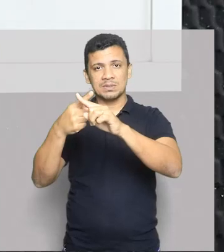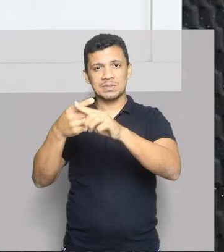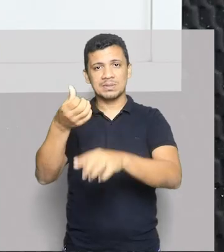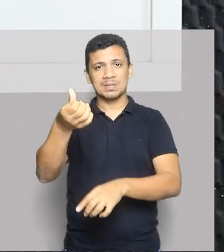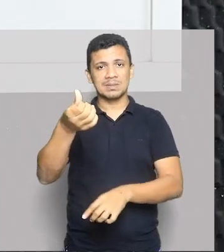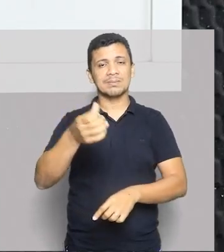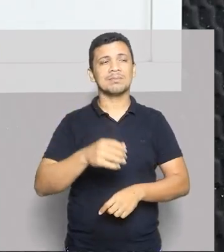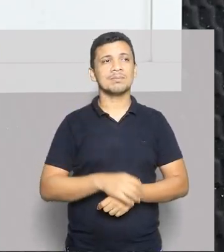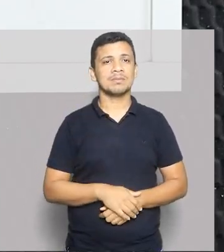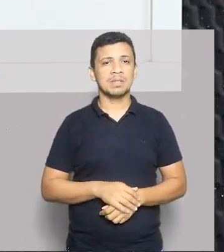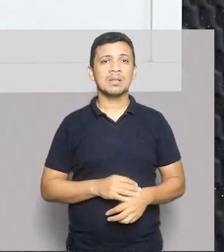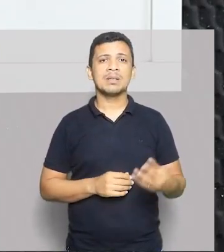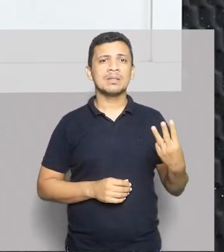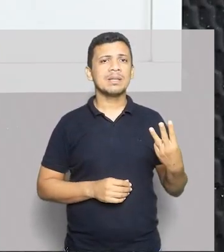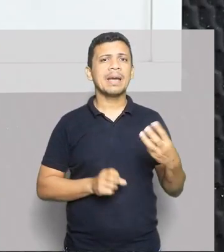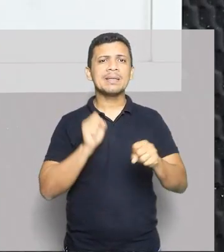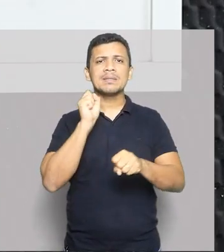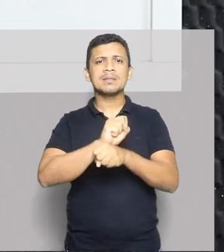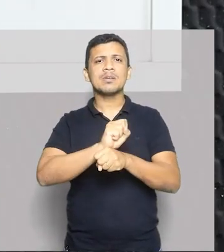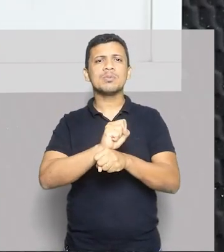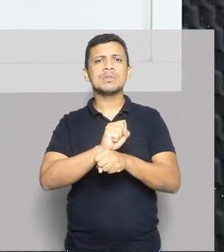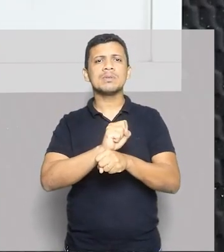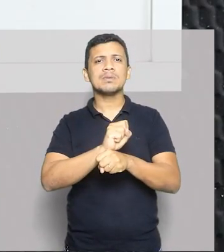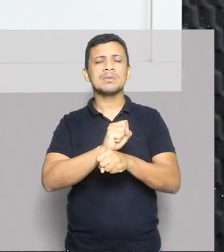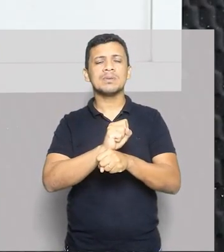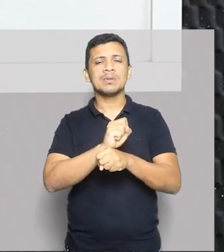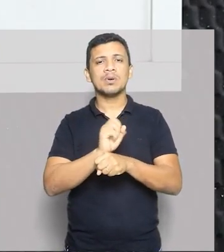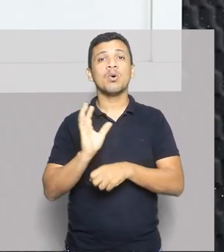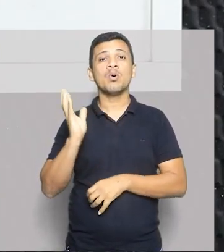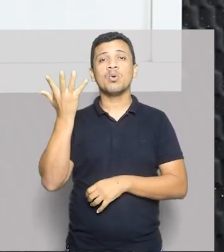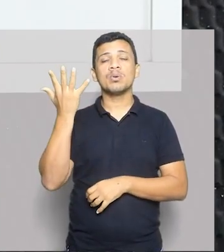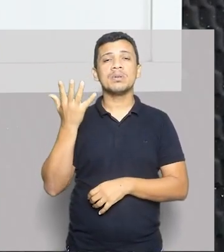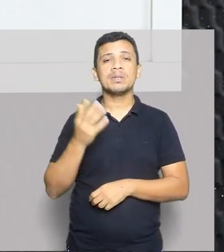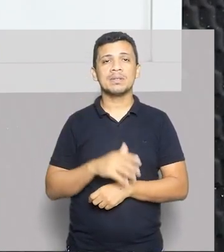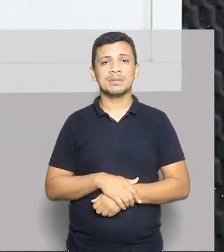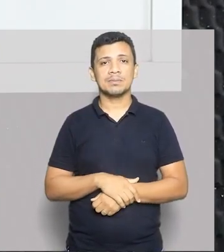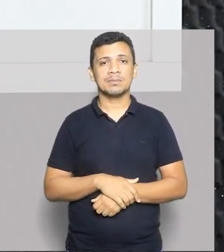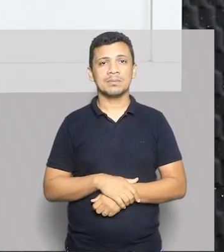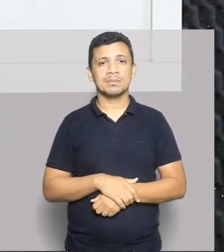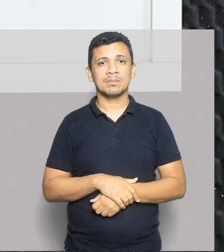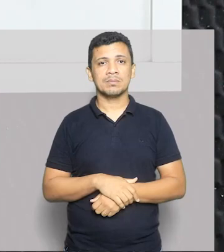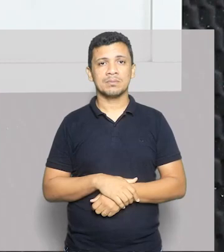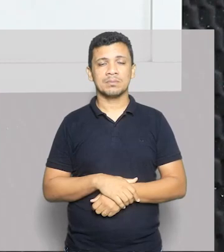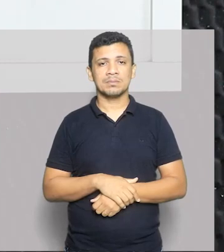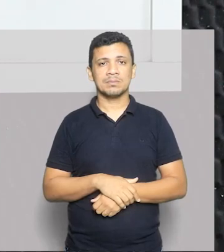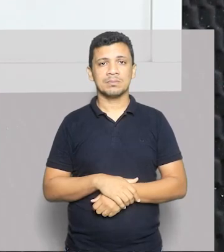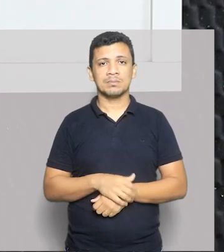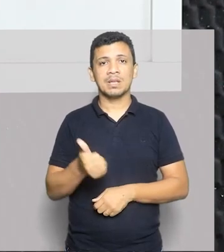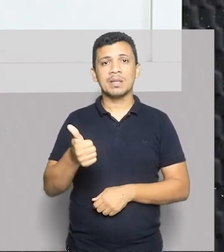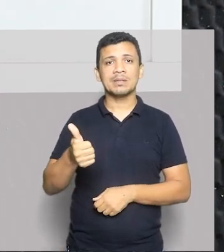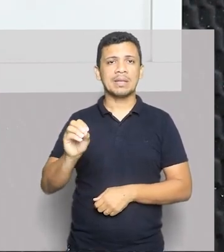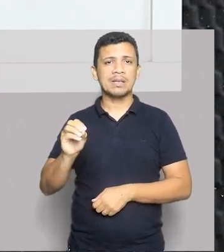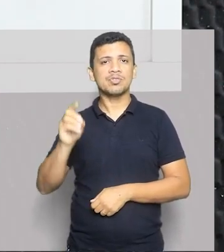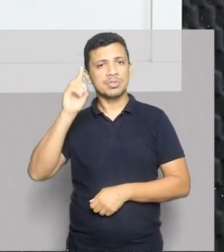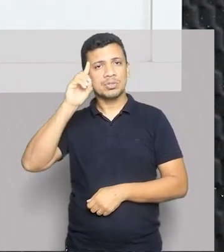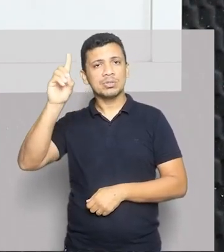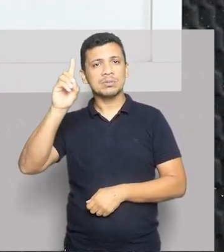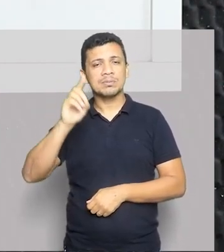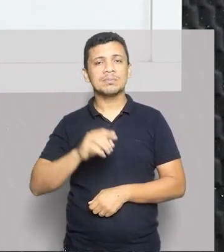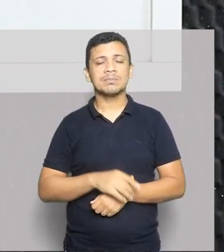2, tá? 3 interrupções ocorreram aí em 10 dias,